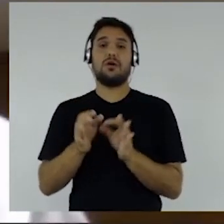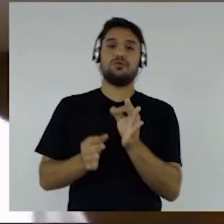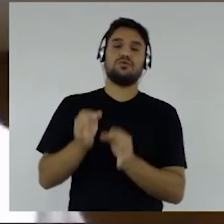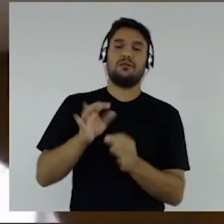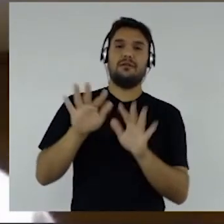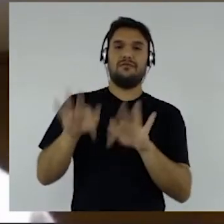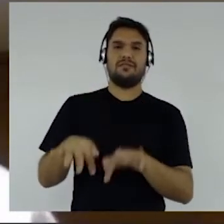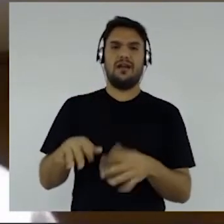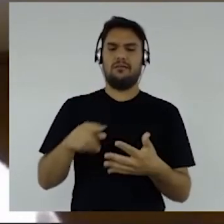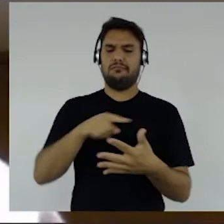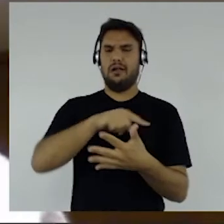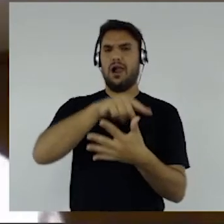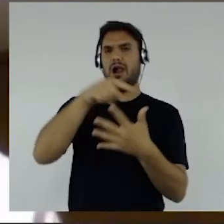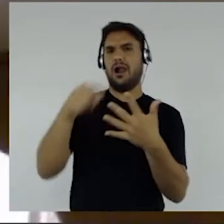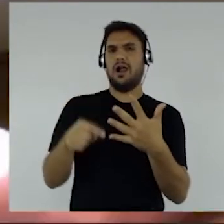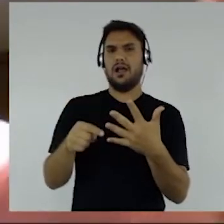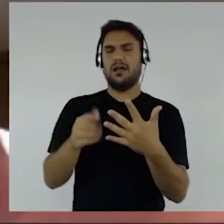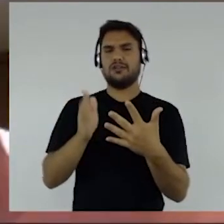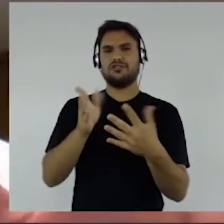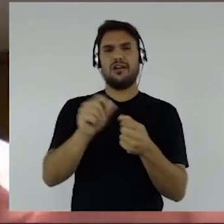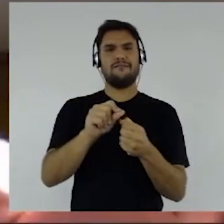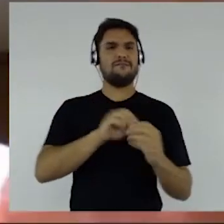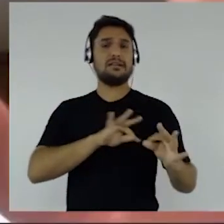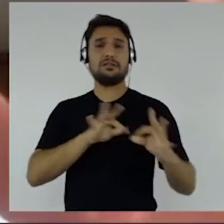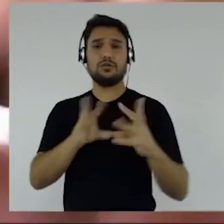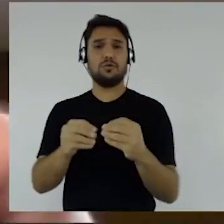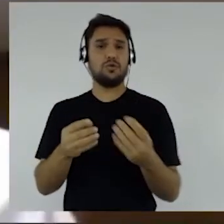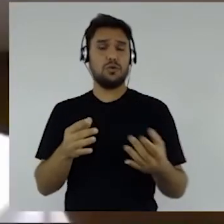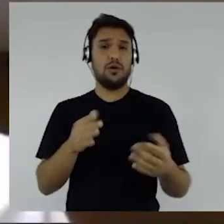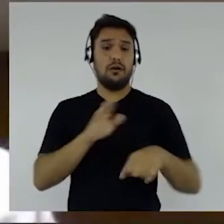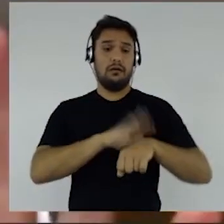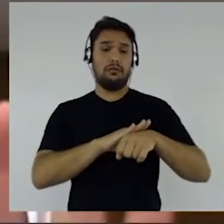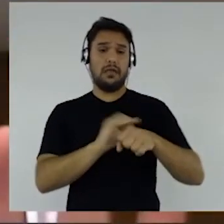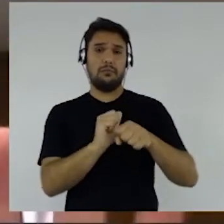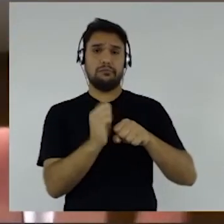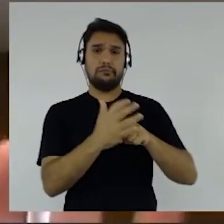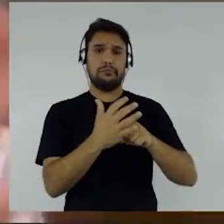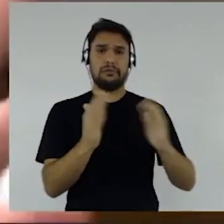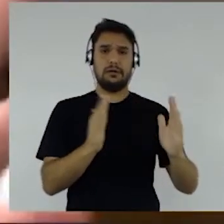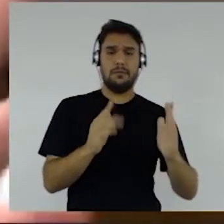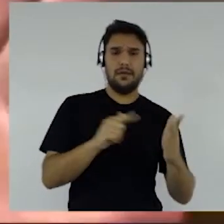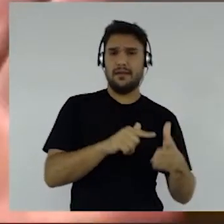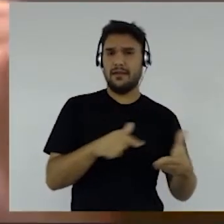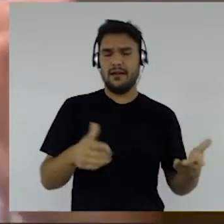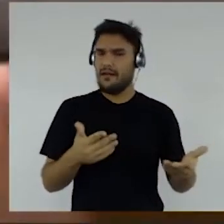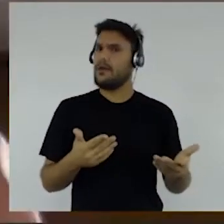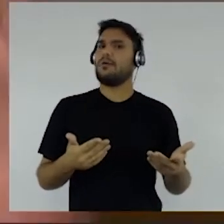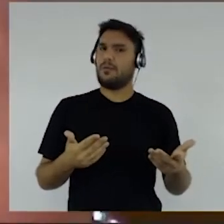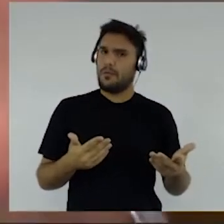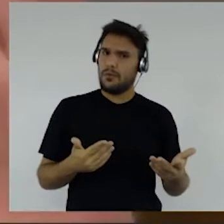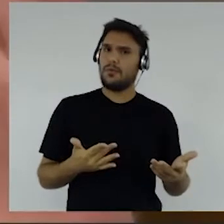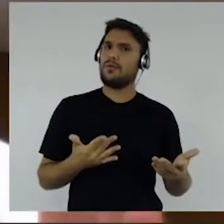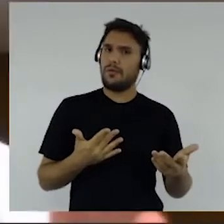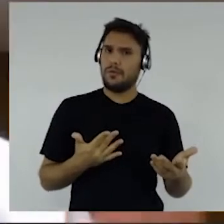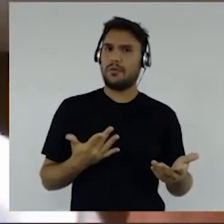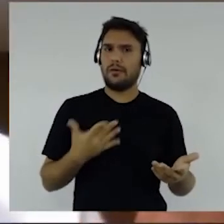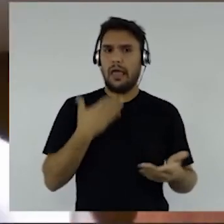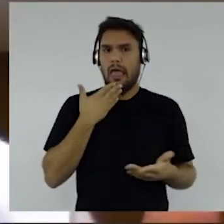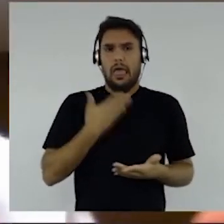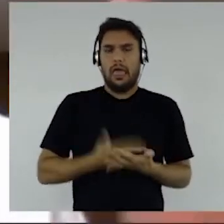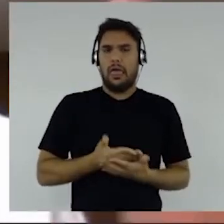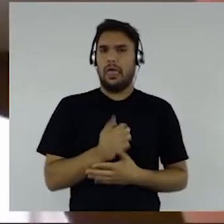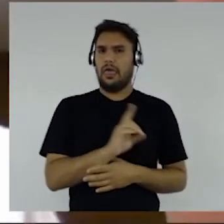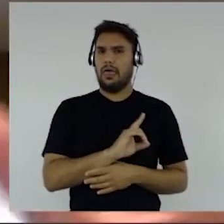Quer dizer, é uma coisa linda. Você já vai fazer tudo. E em tempos de pandemia, meus amigos, sinceramente, nada mais me